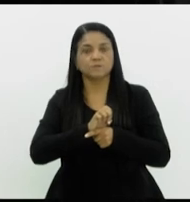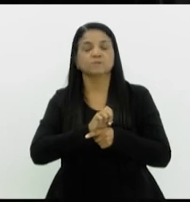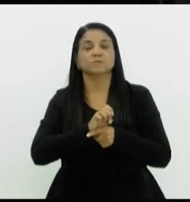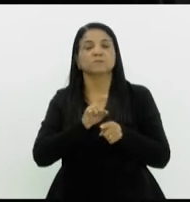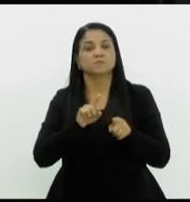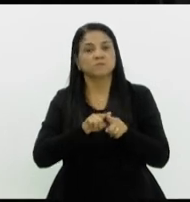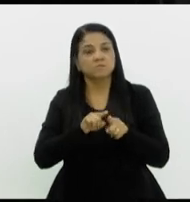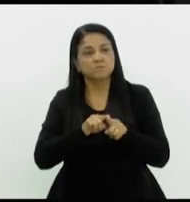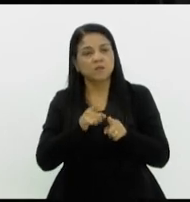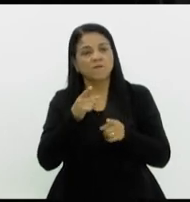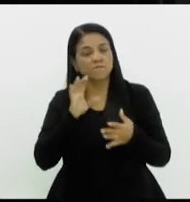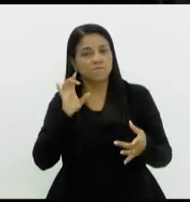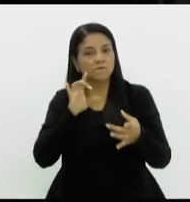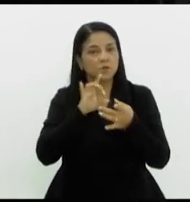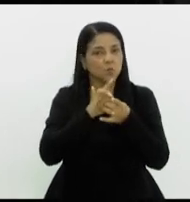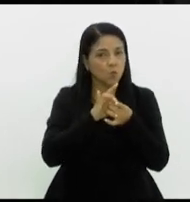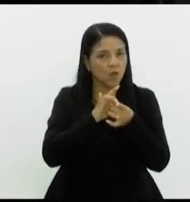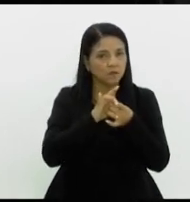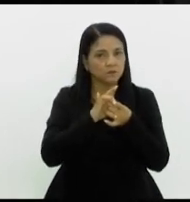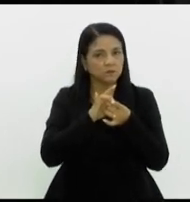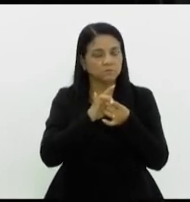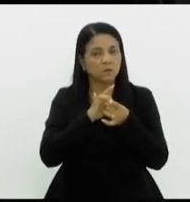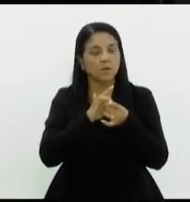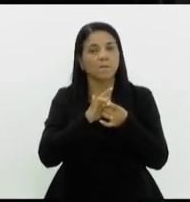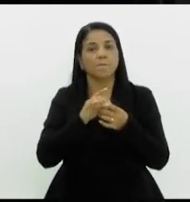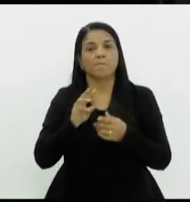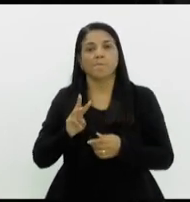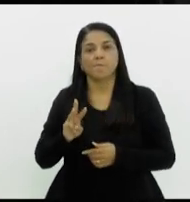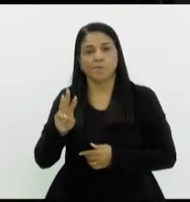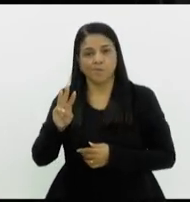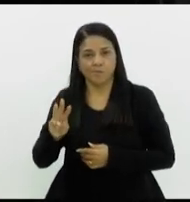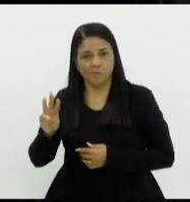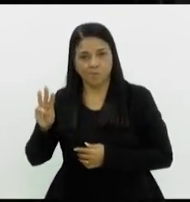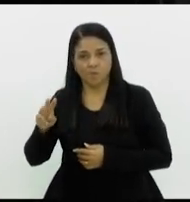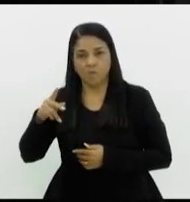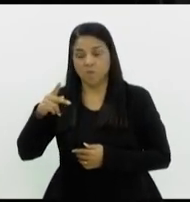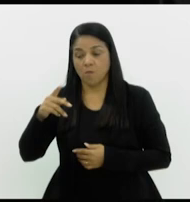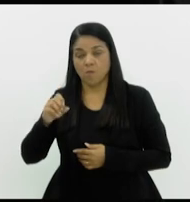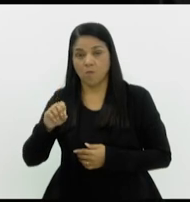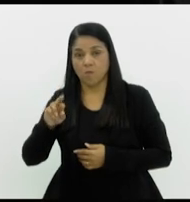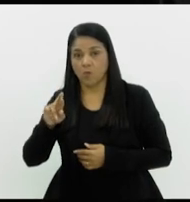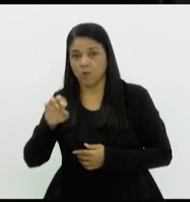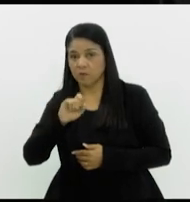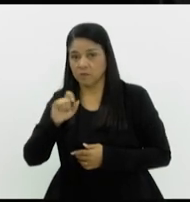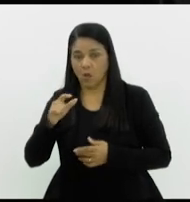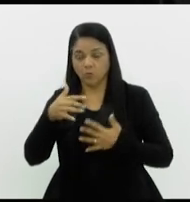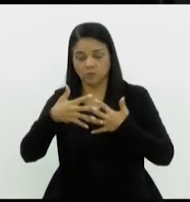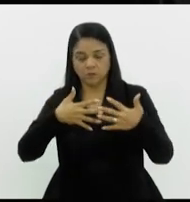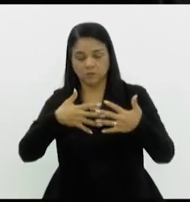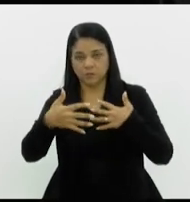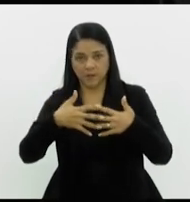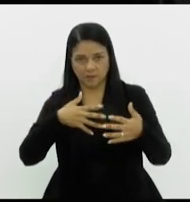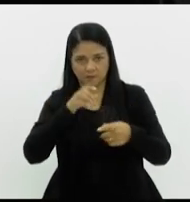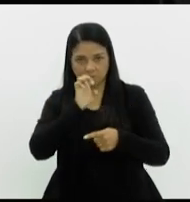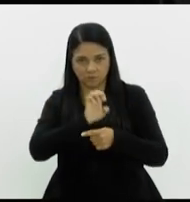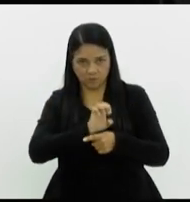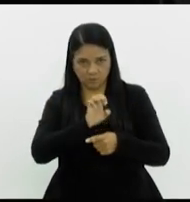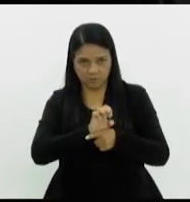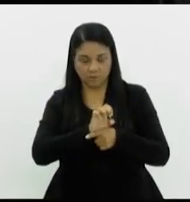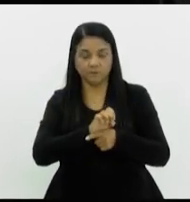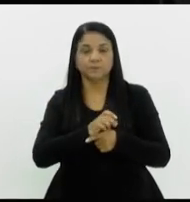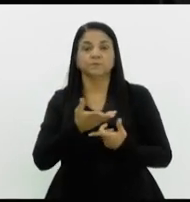consubstanciada, seja veiculada via portal da transparência do Estado. E, por fim,